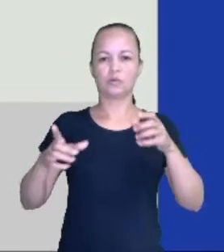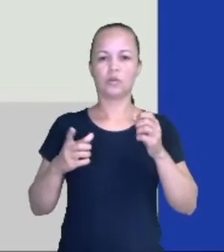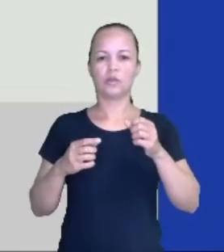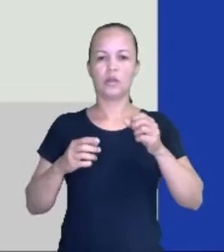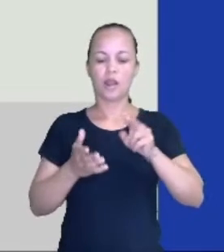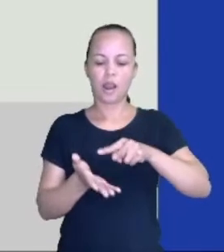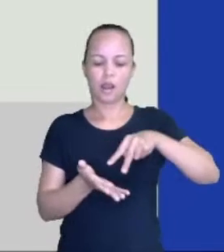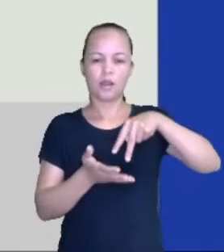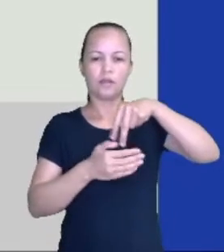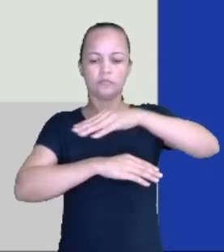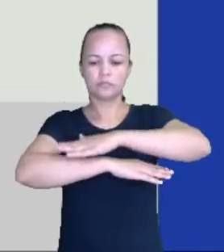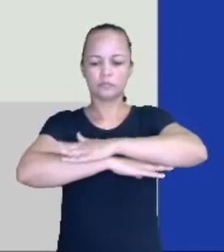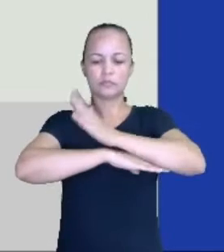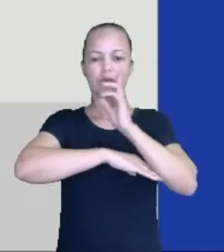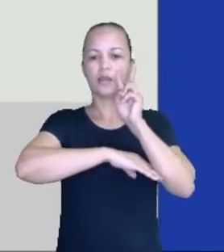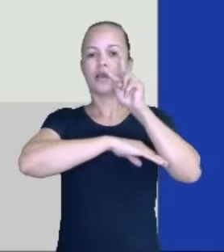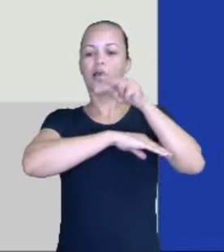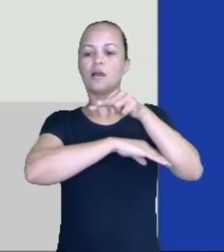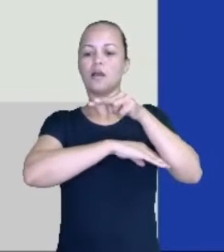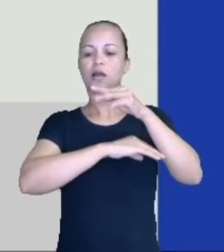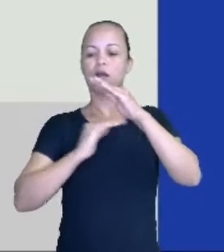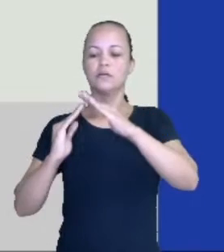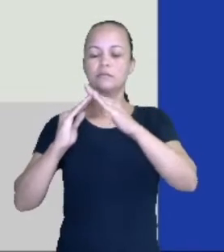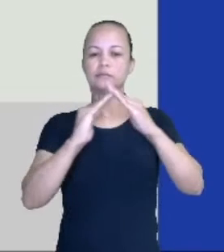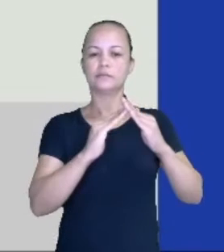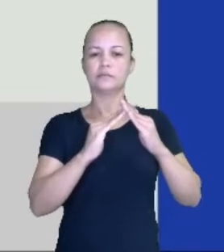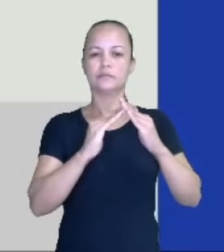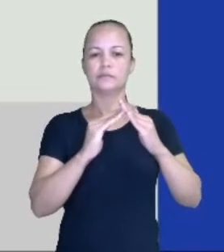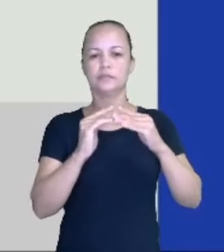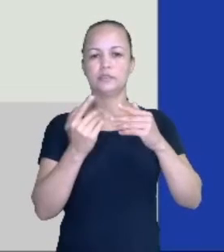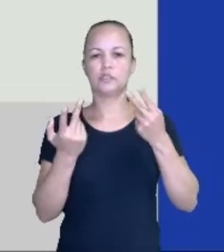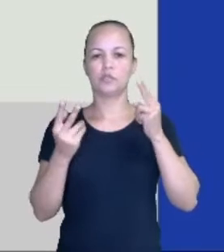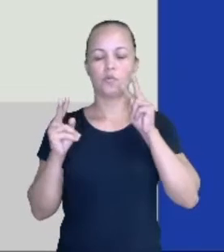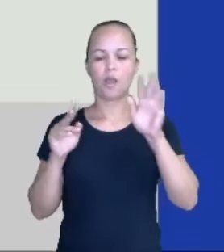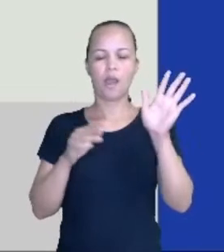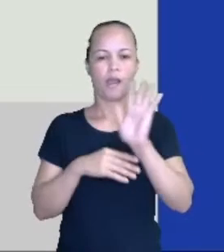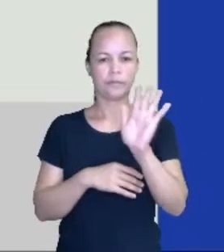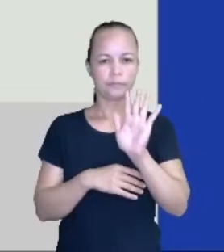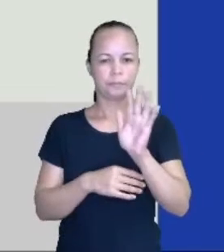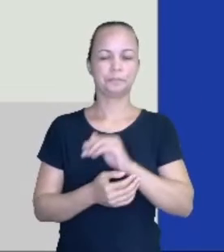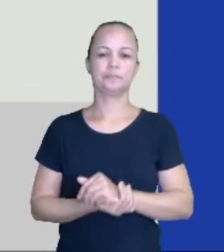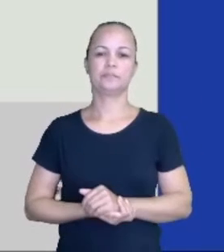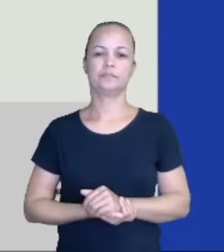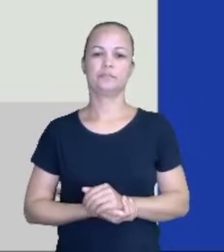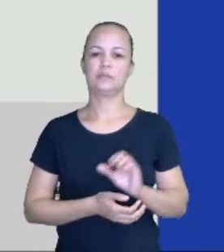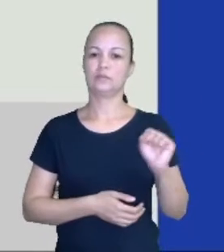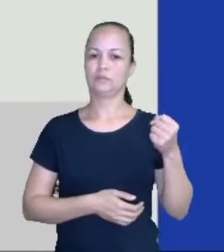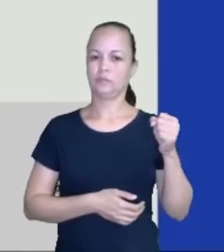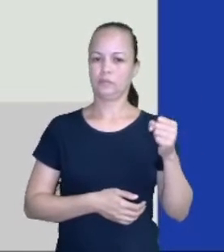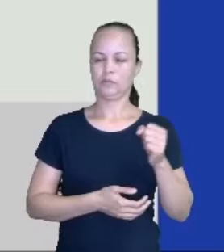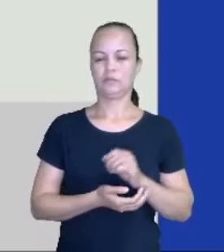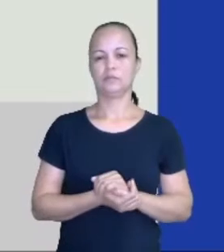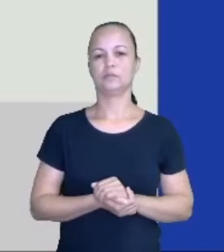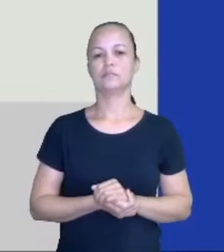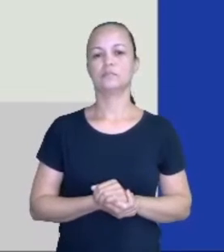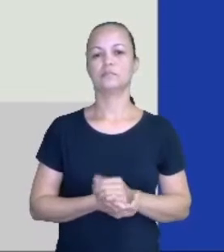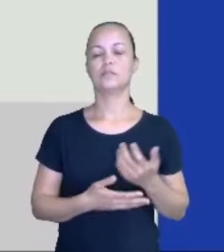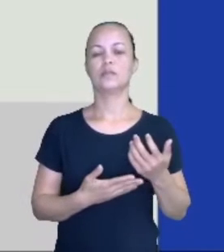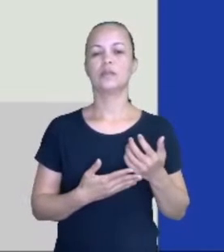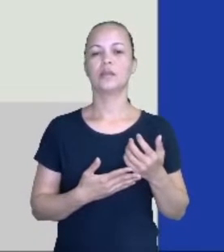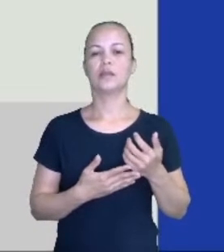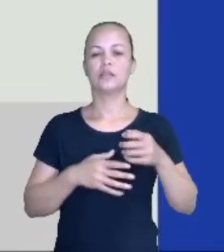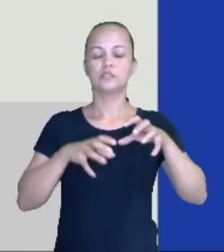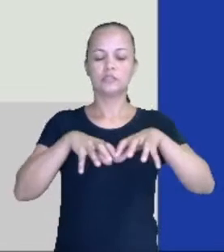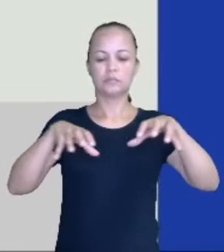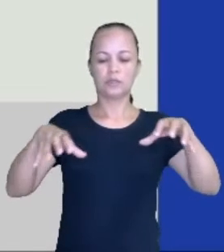da janela, avistou o vizinho, acenou. 8. Separar orações coordenadas unidas